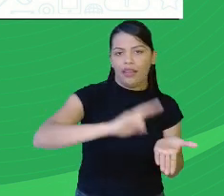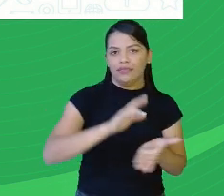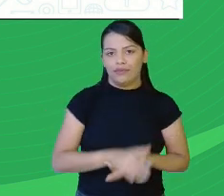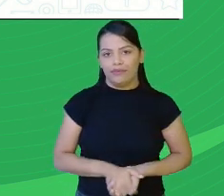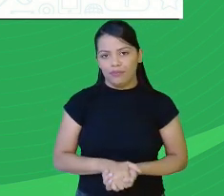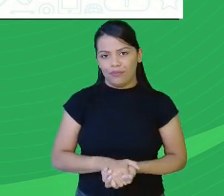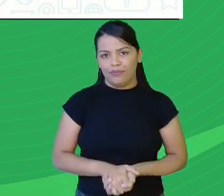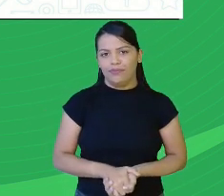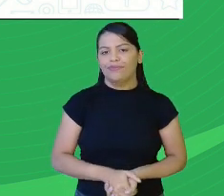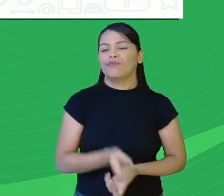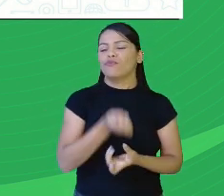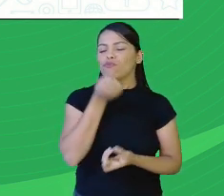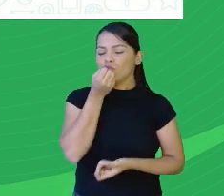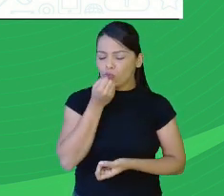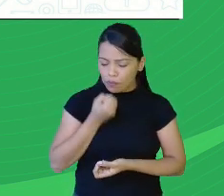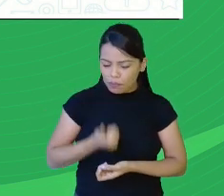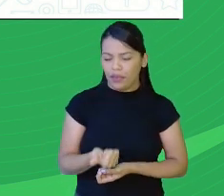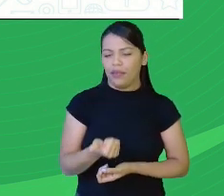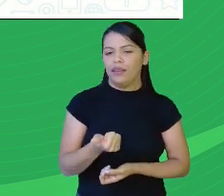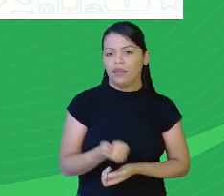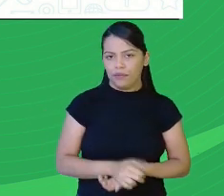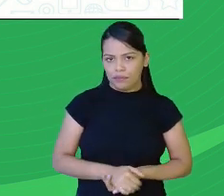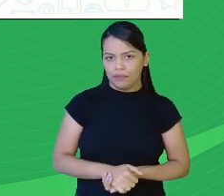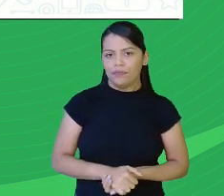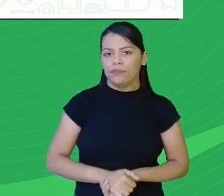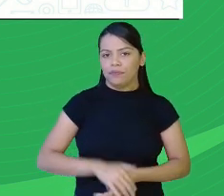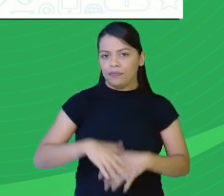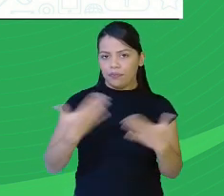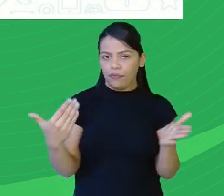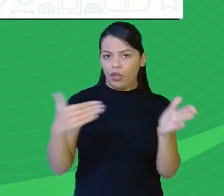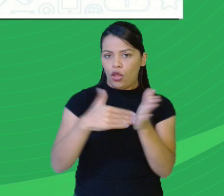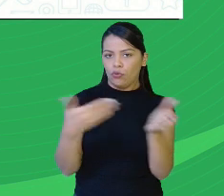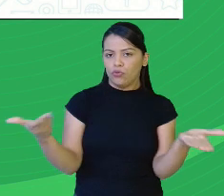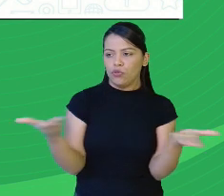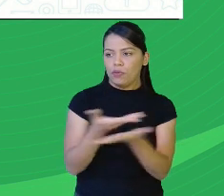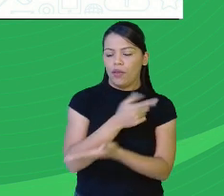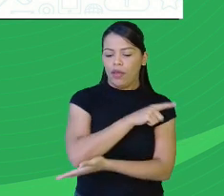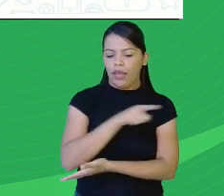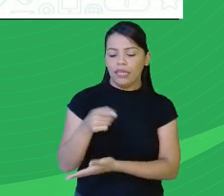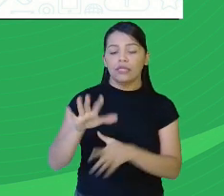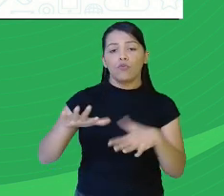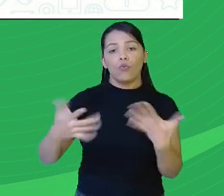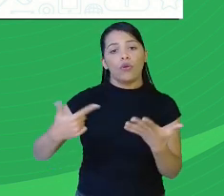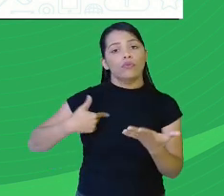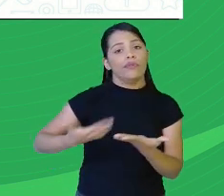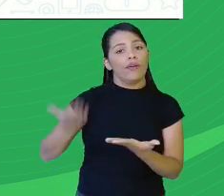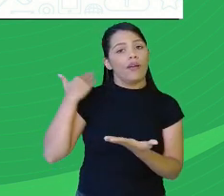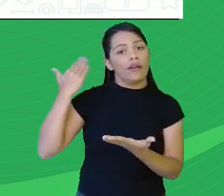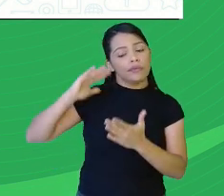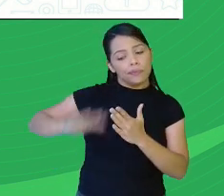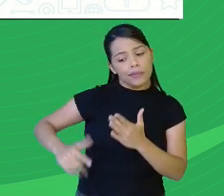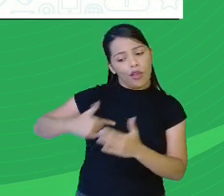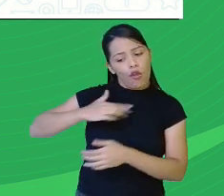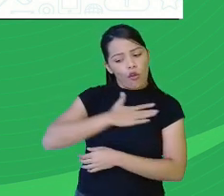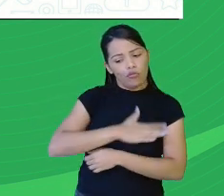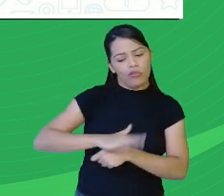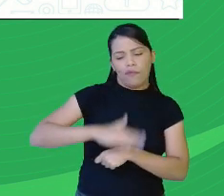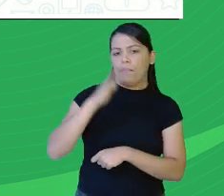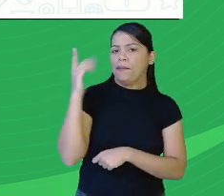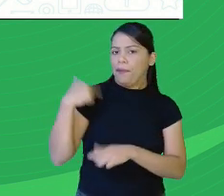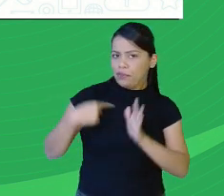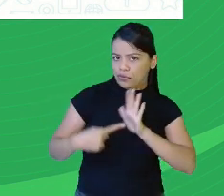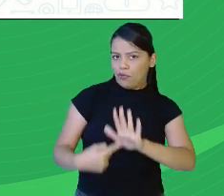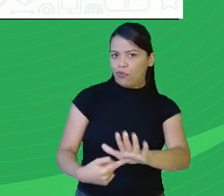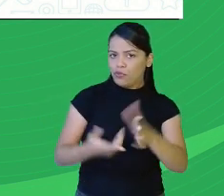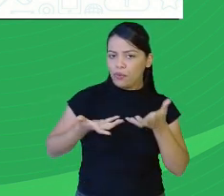pastéis. Muito bom. A última. Essa, quando eu era criança, era a que eu mais gostava. Vamos lá, por isso que eu trouxe ela para